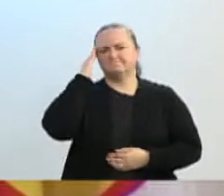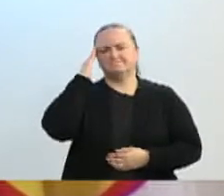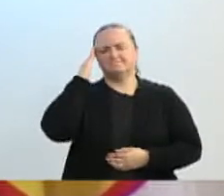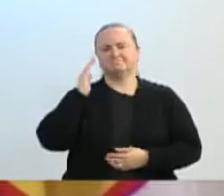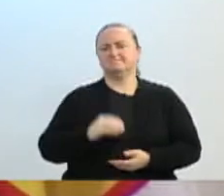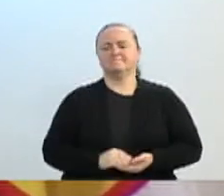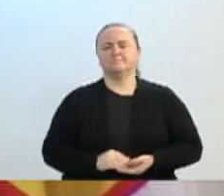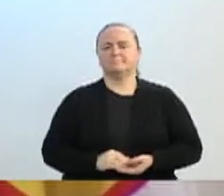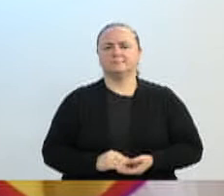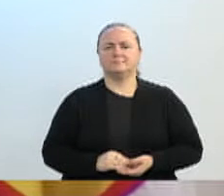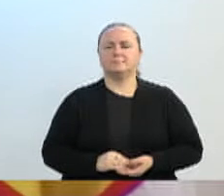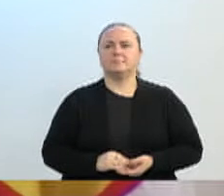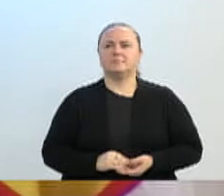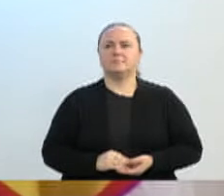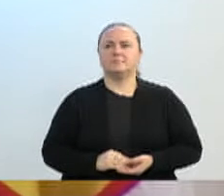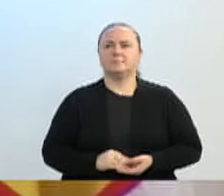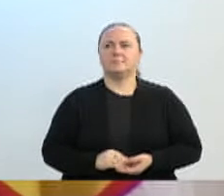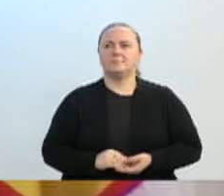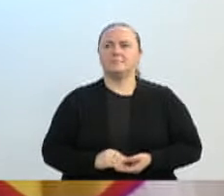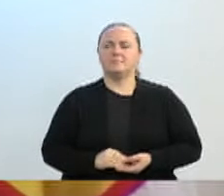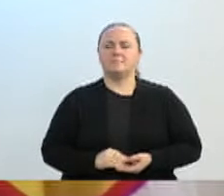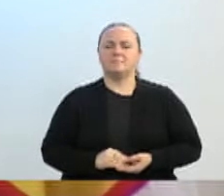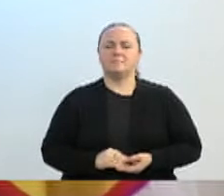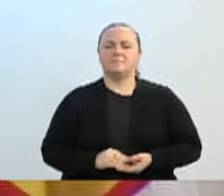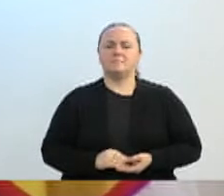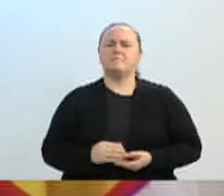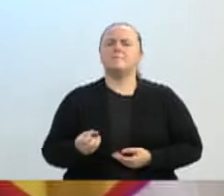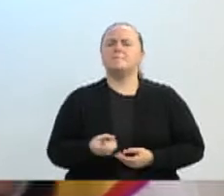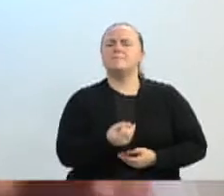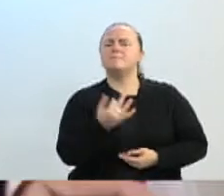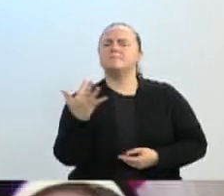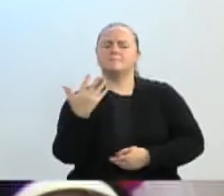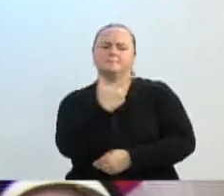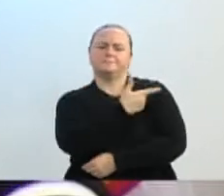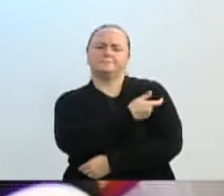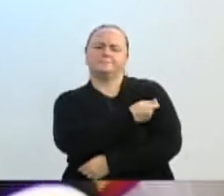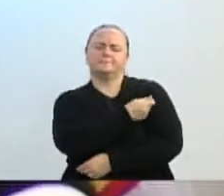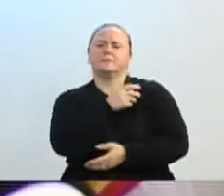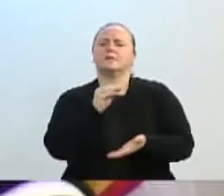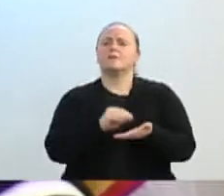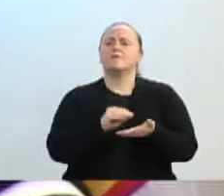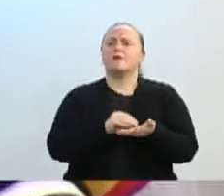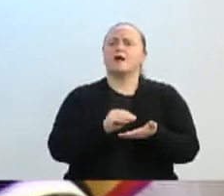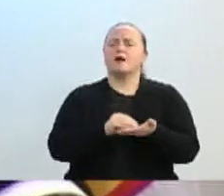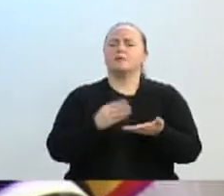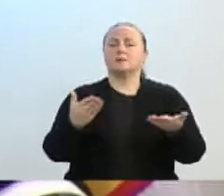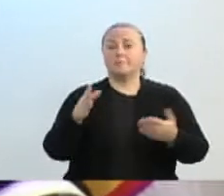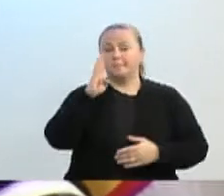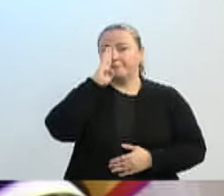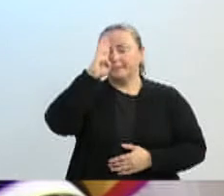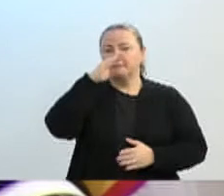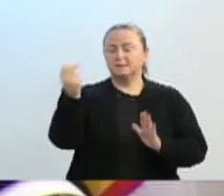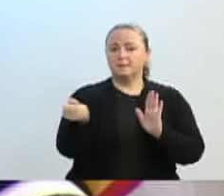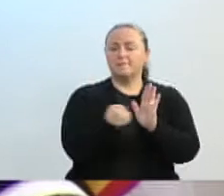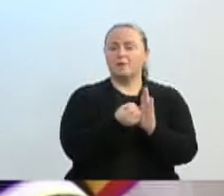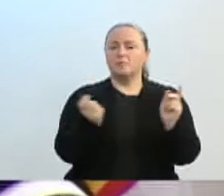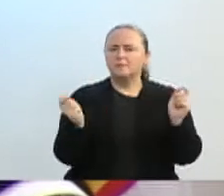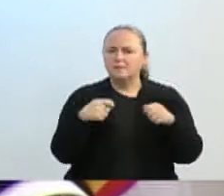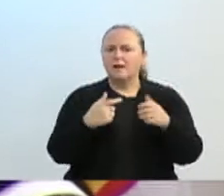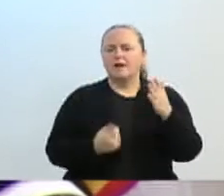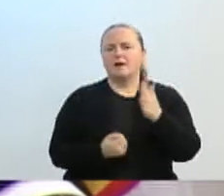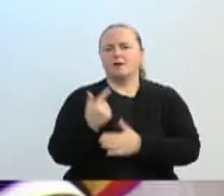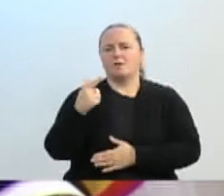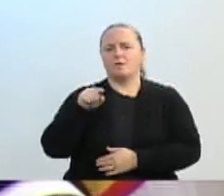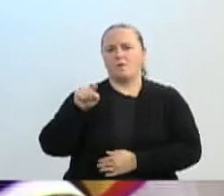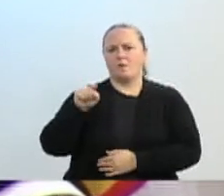A título de curiosidade, pesquisei quantas doses de vacinas das principais marcas poderiam ser adquiridas com o valor do